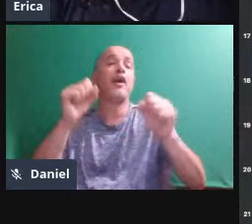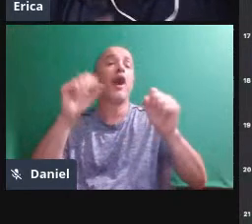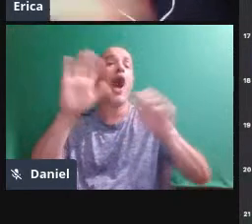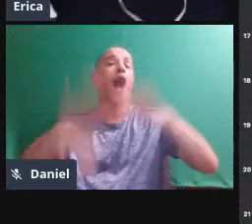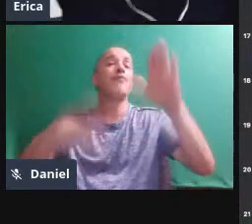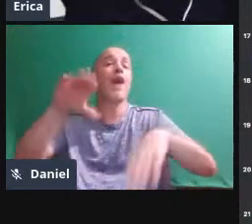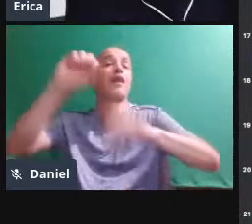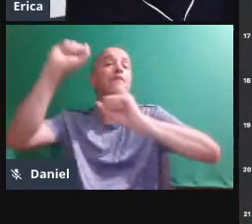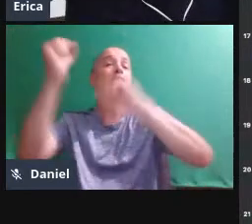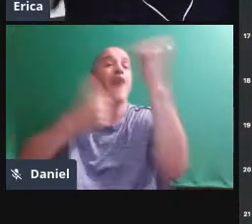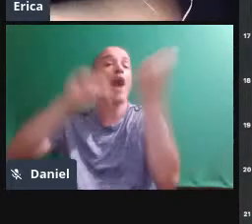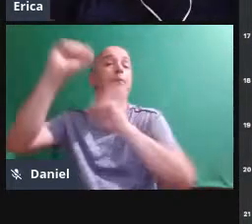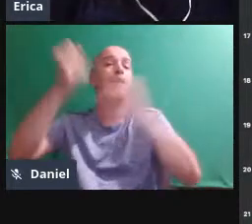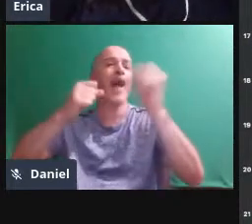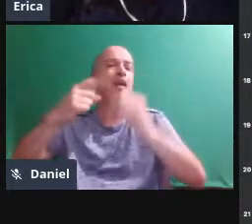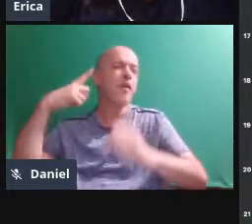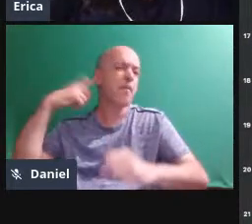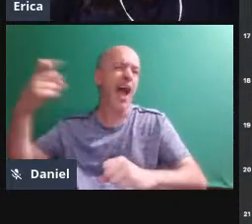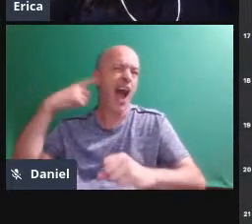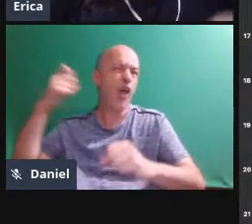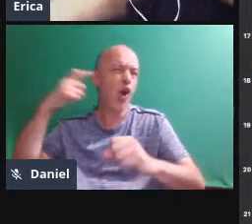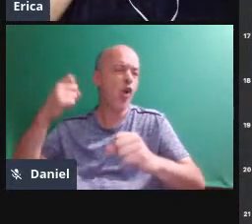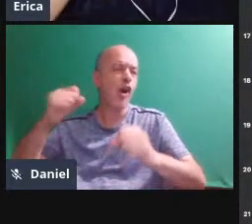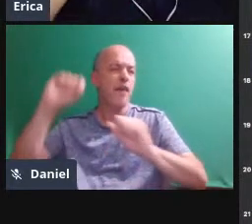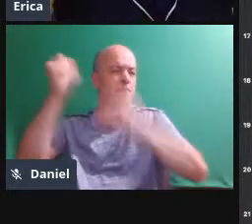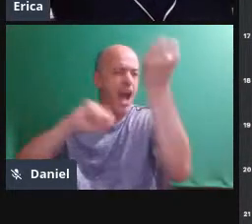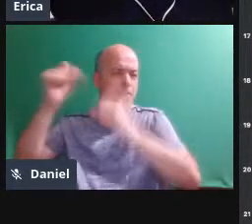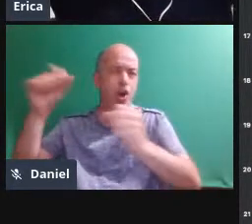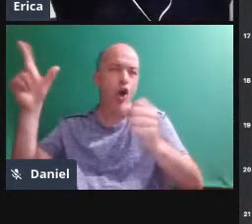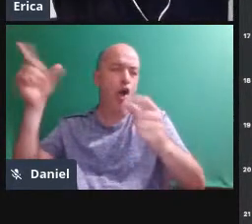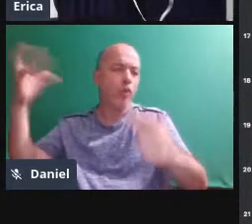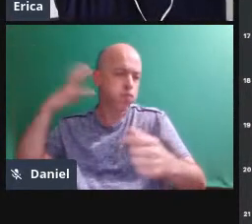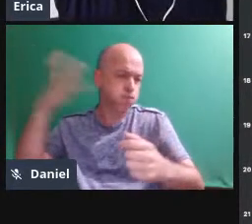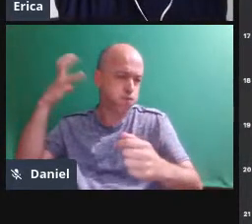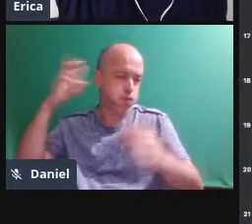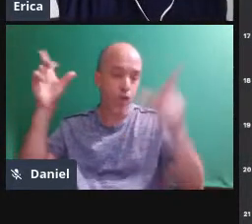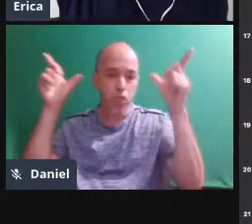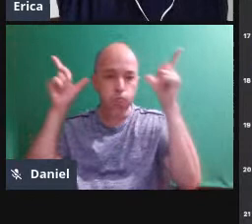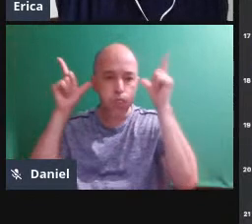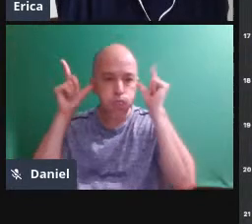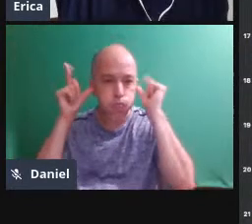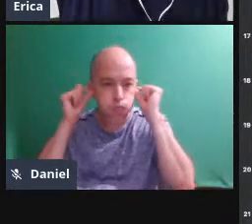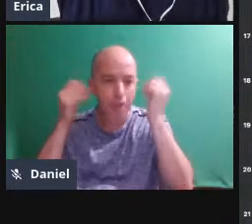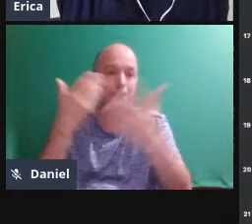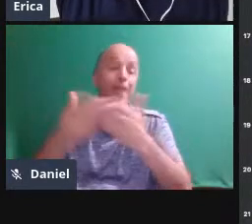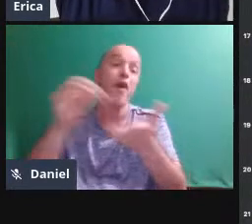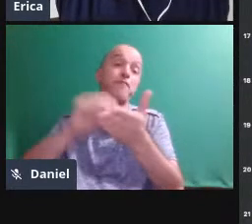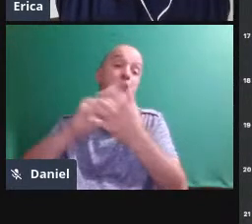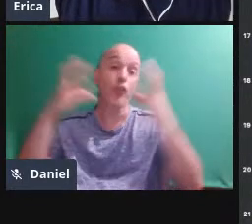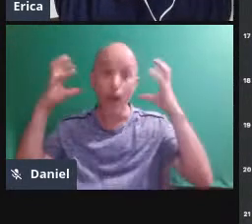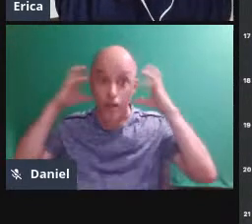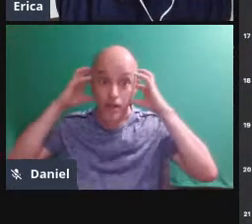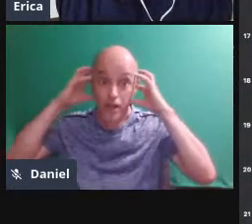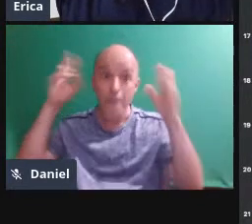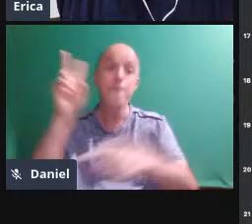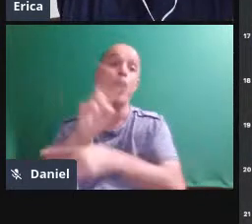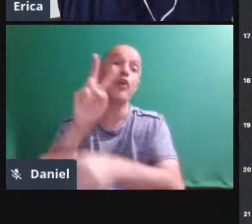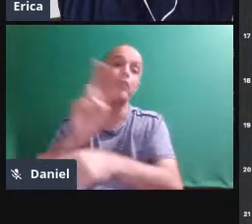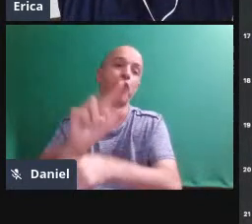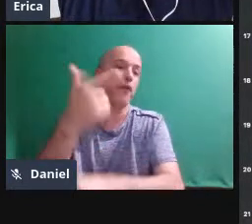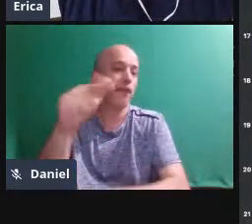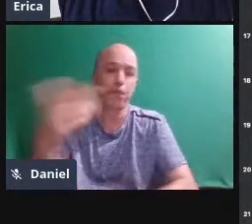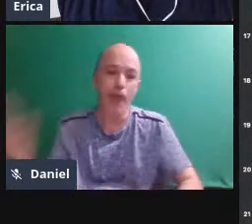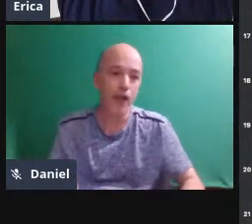ouvir, a língua portuguesa, escrever perfeitamente. Às vezes, por conta de barulho de fábrica, aquele barulho teve uma